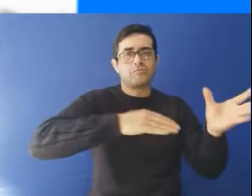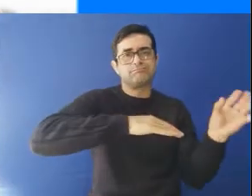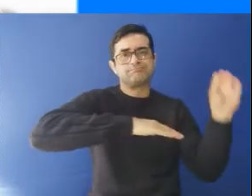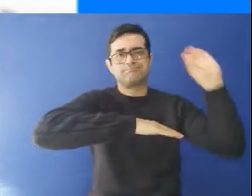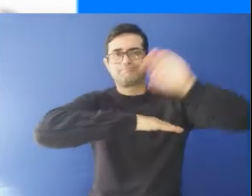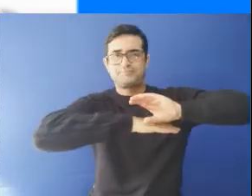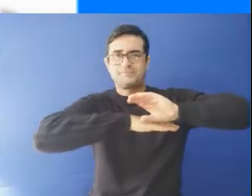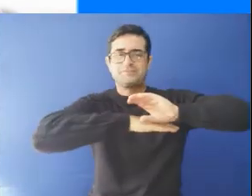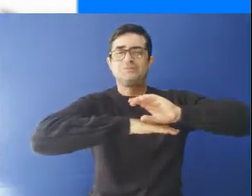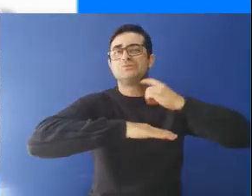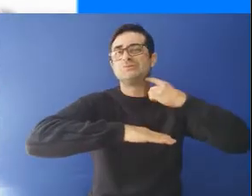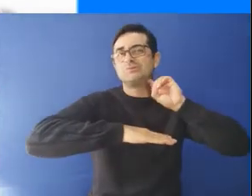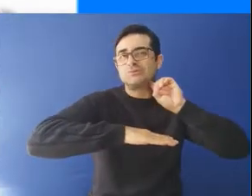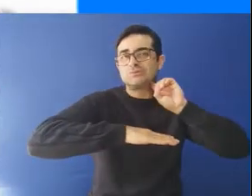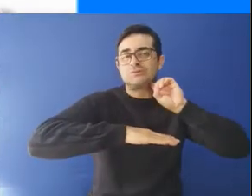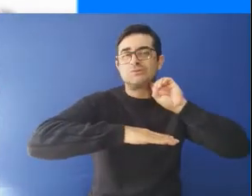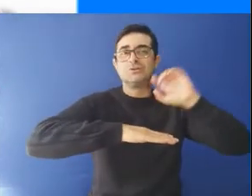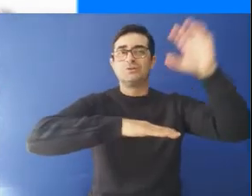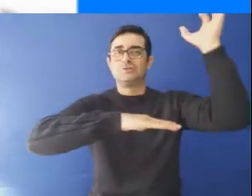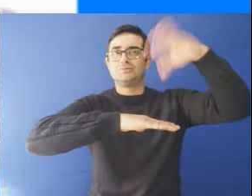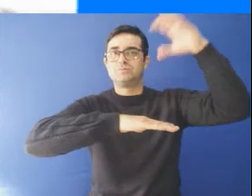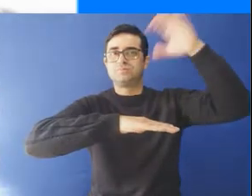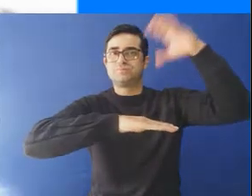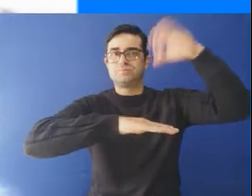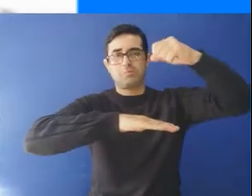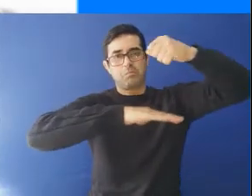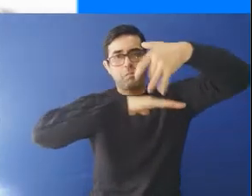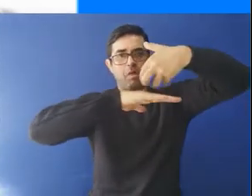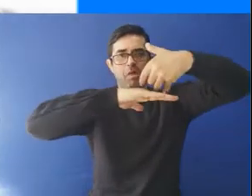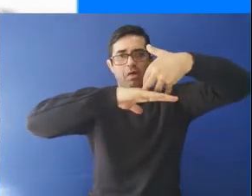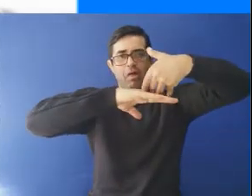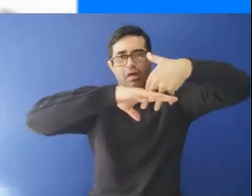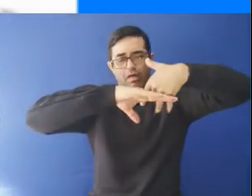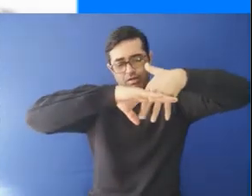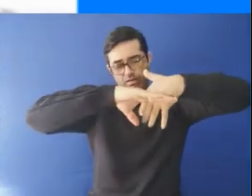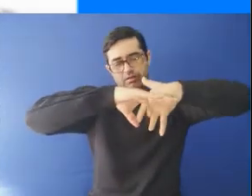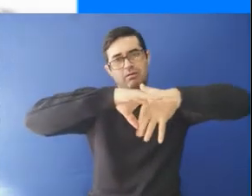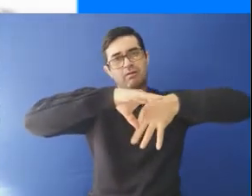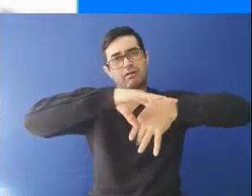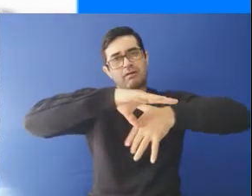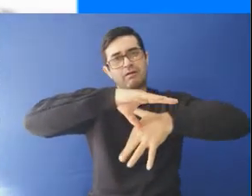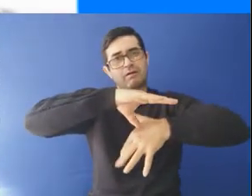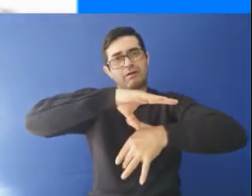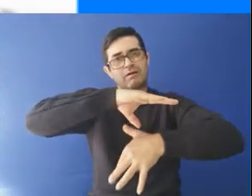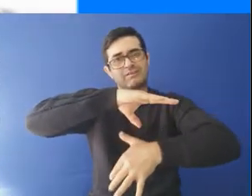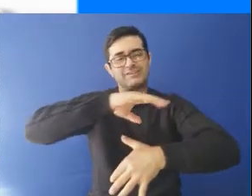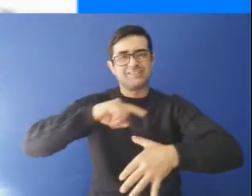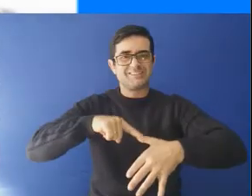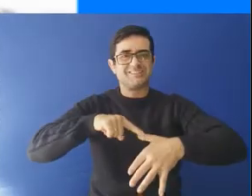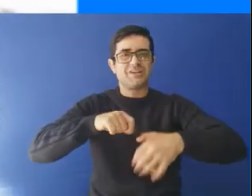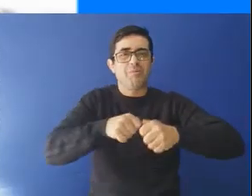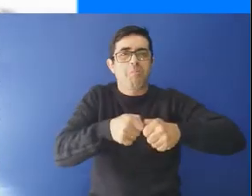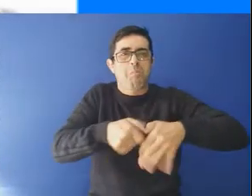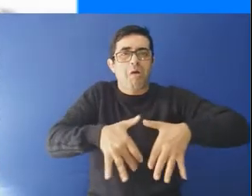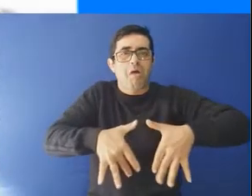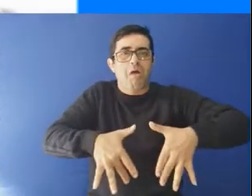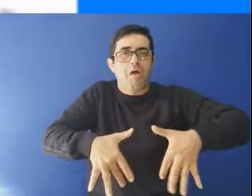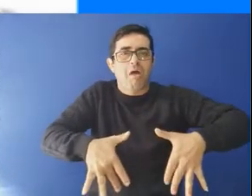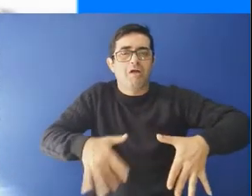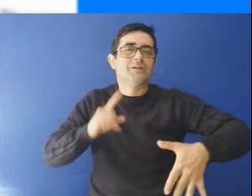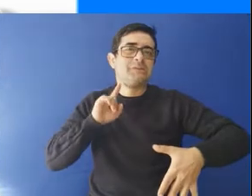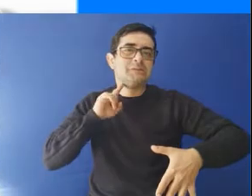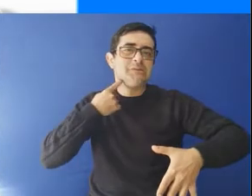solo bastante permeável, a chuva pode facilmente percolar e transportar